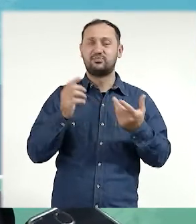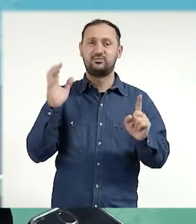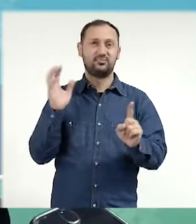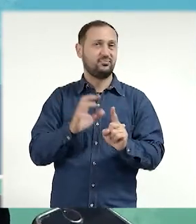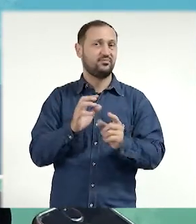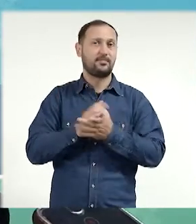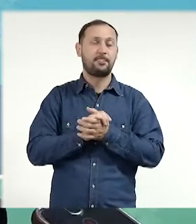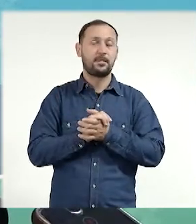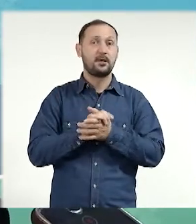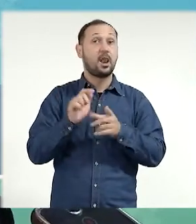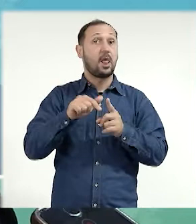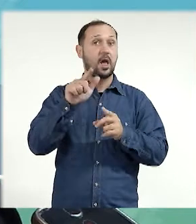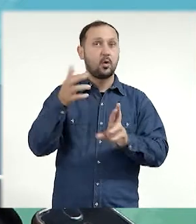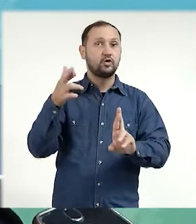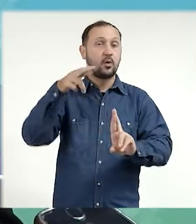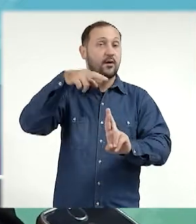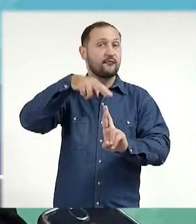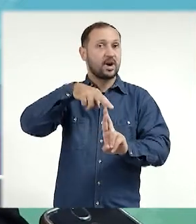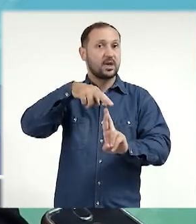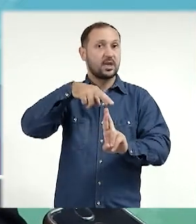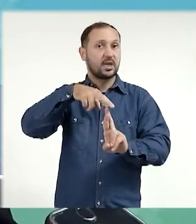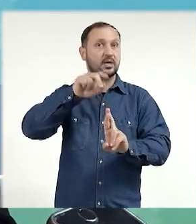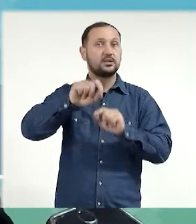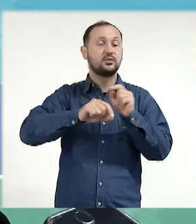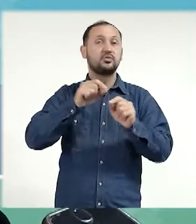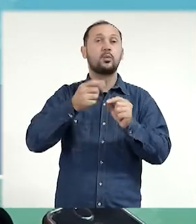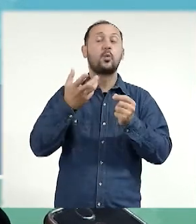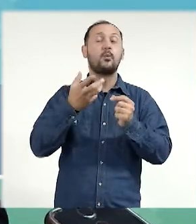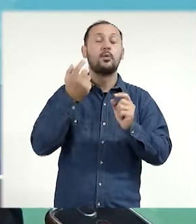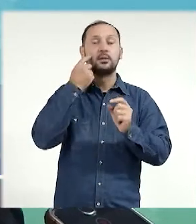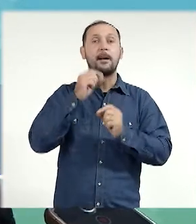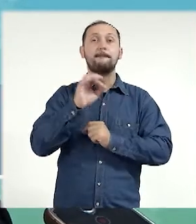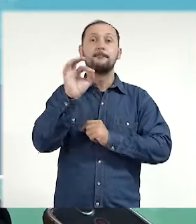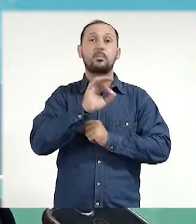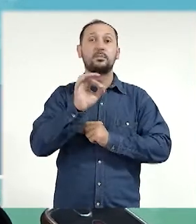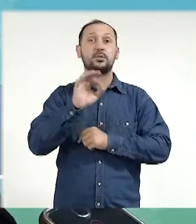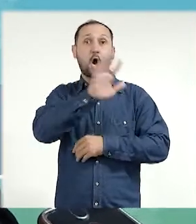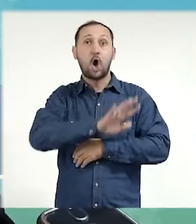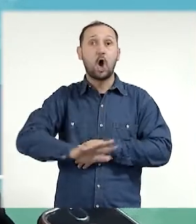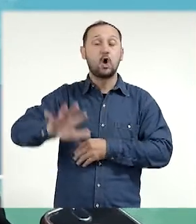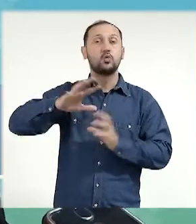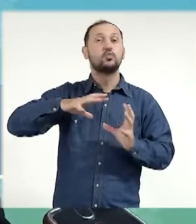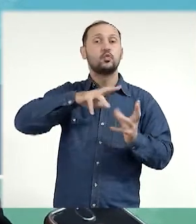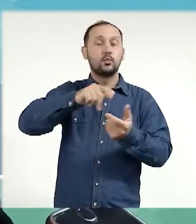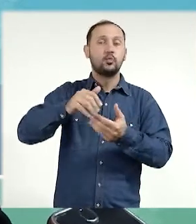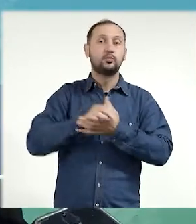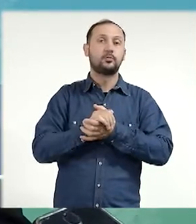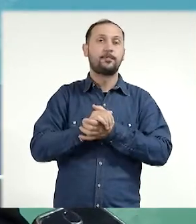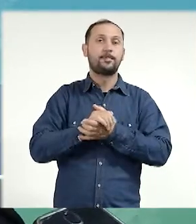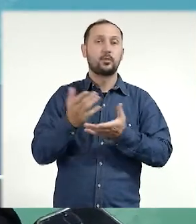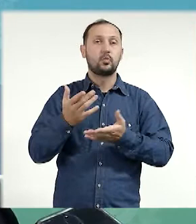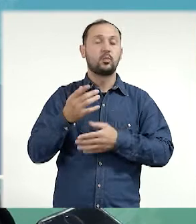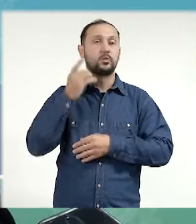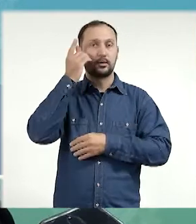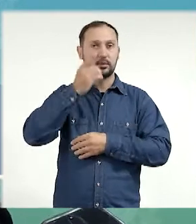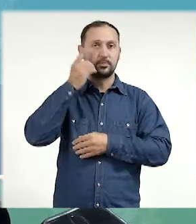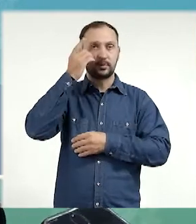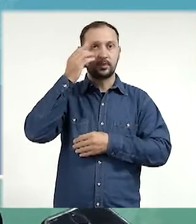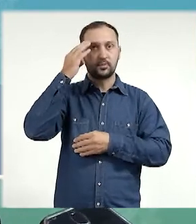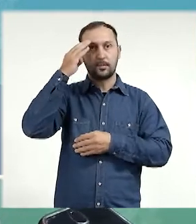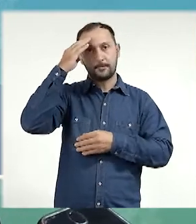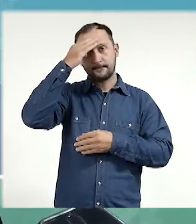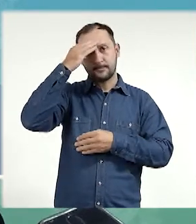no município, tanto que ela está numa referência hoje na proporcionalidade a nível mundial. O deputado